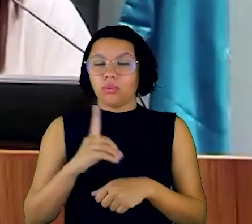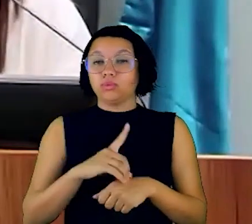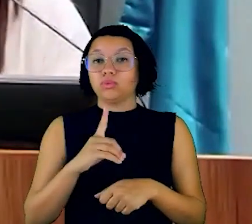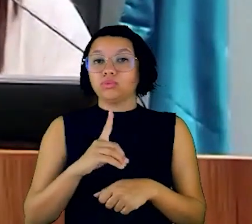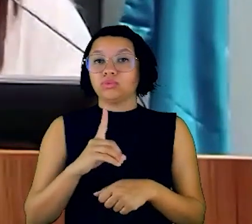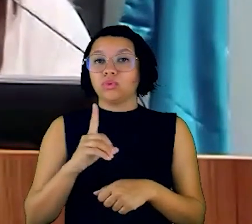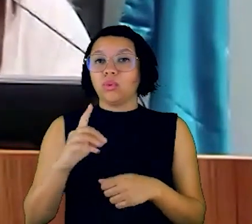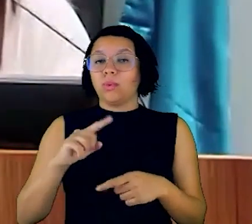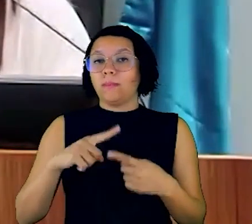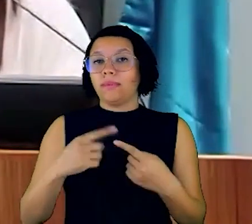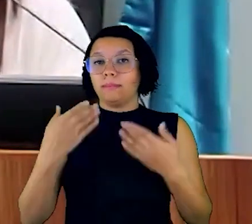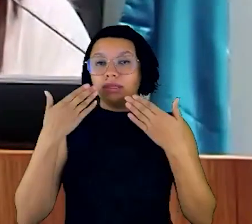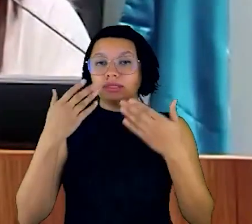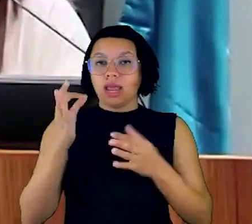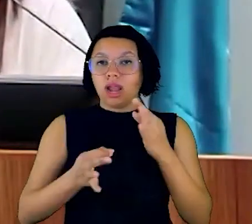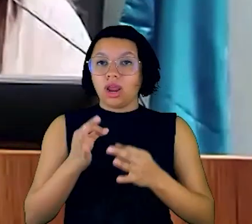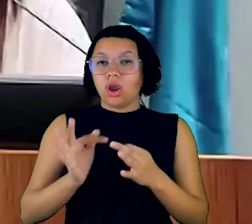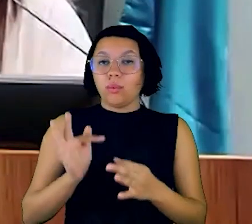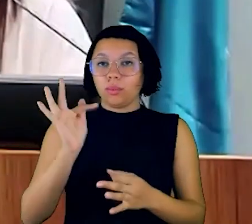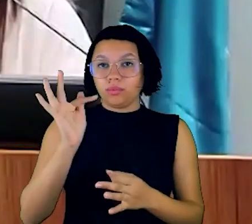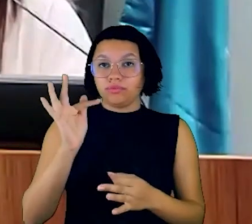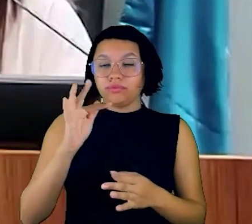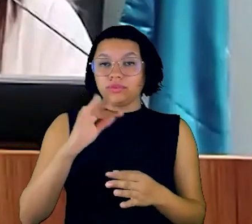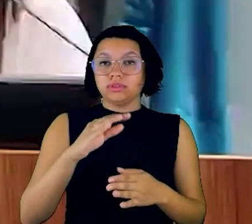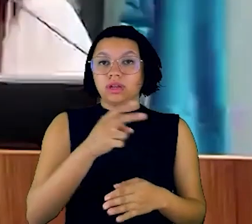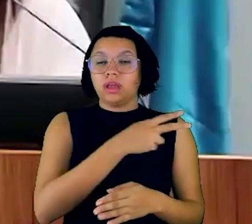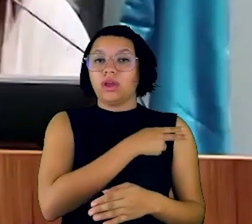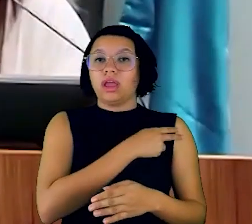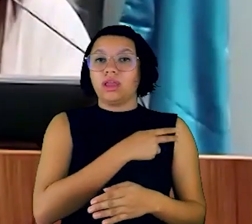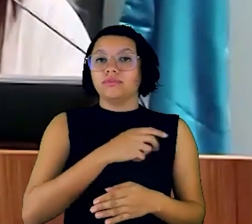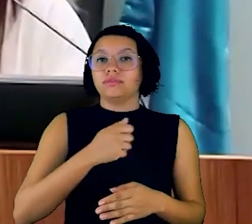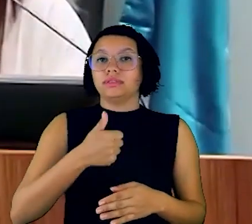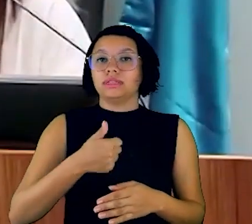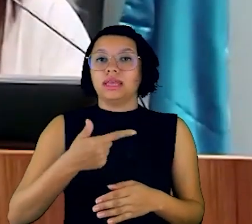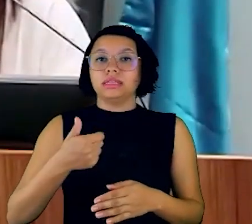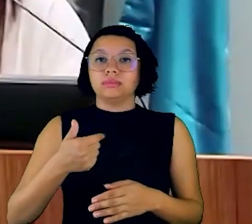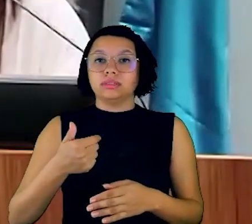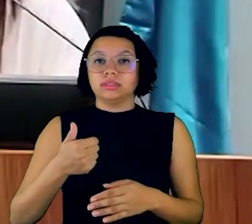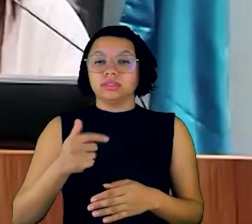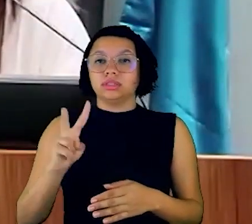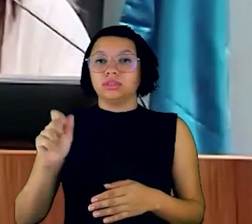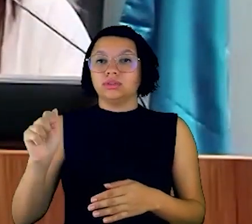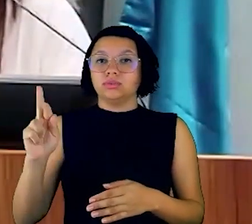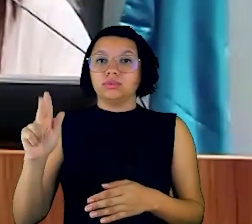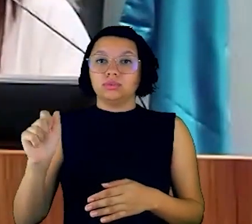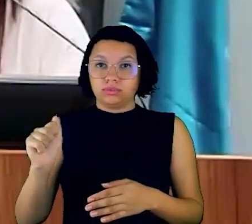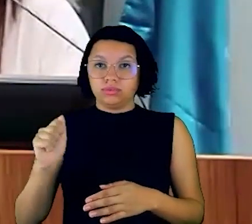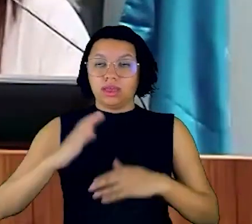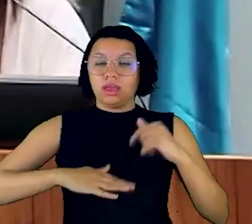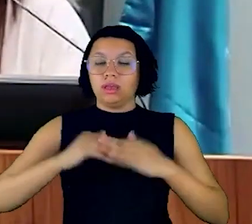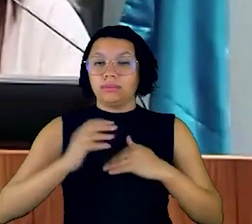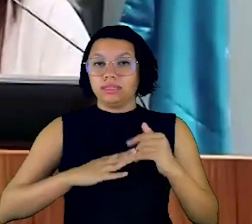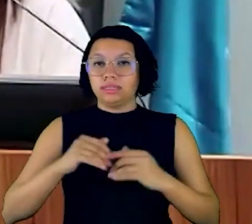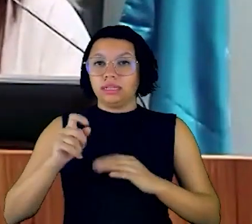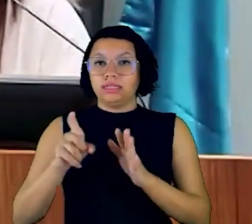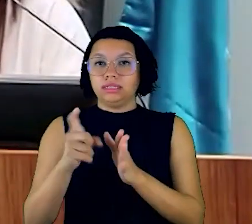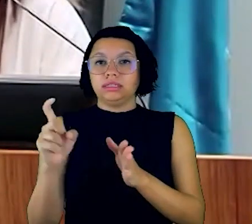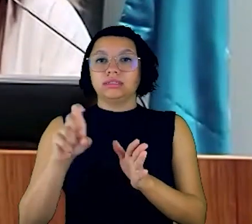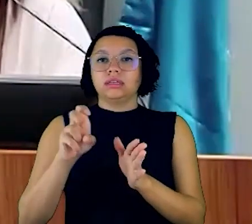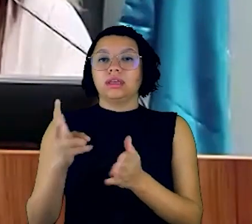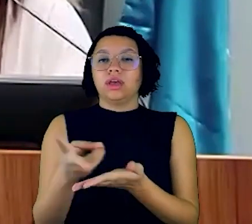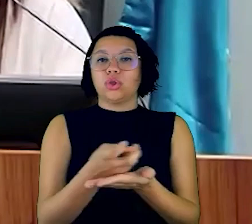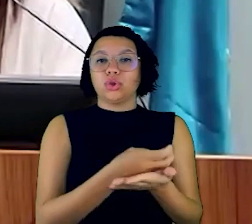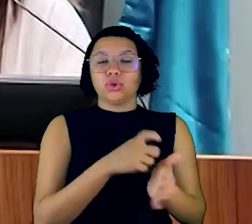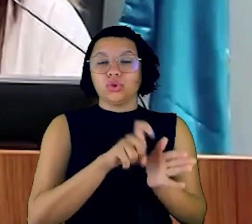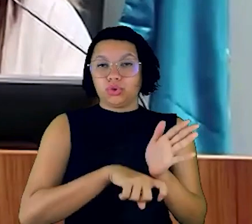mas eu vou apresentá-lo formalmente. Ele é juiz federal, titular da 12ª Vara Especializada em Execuções Fiscais de São Paulo, doutor e mestre em Direito